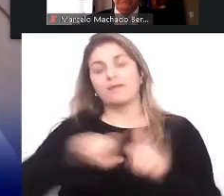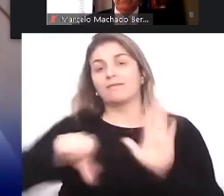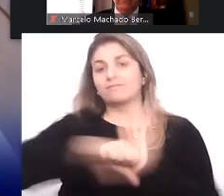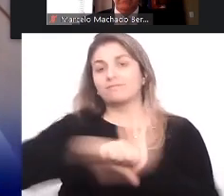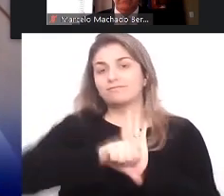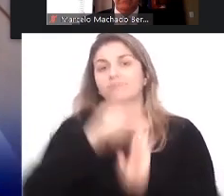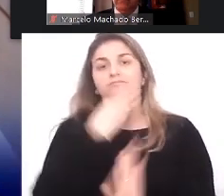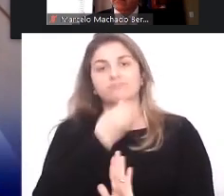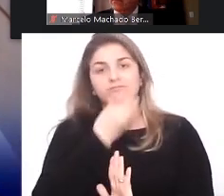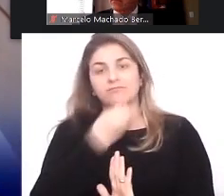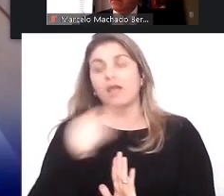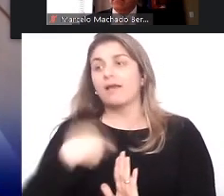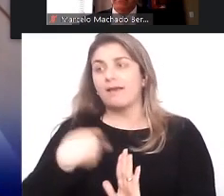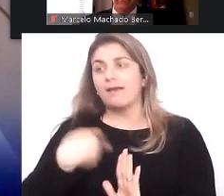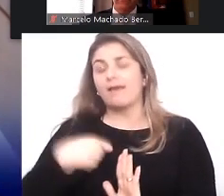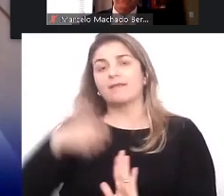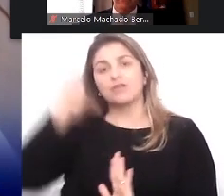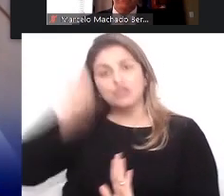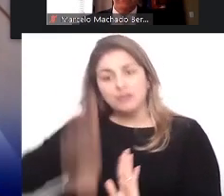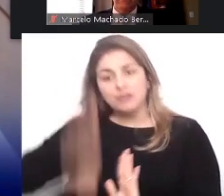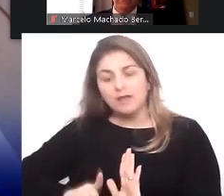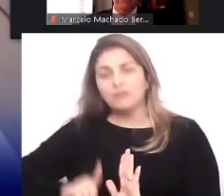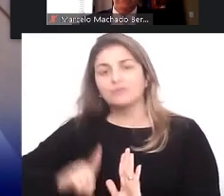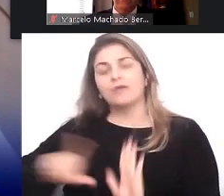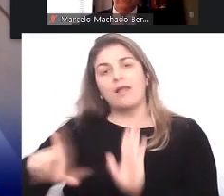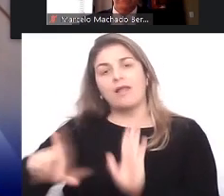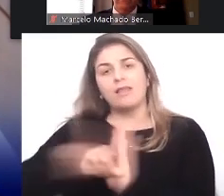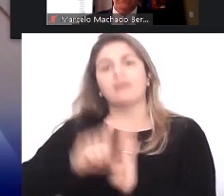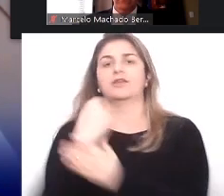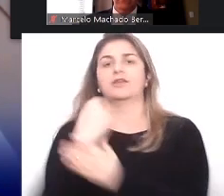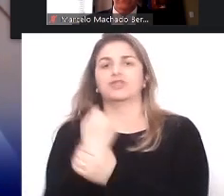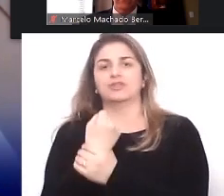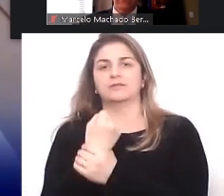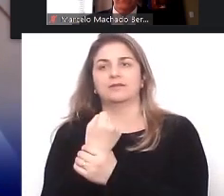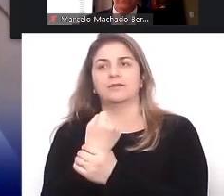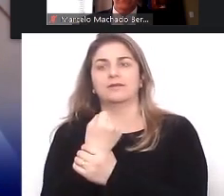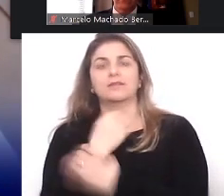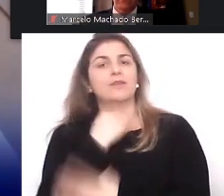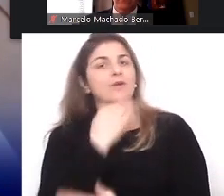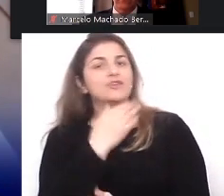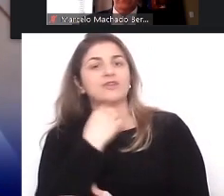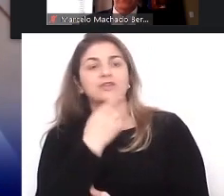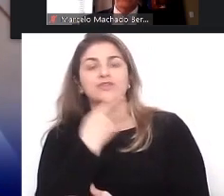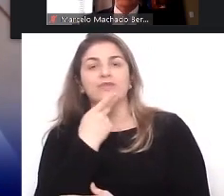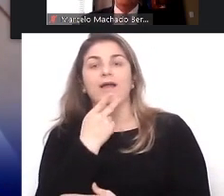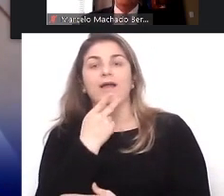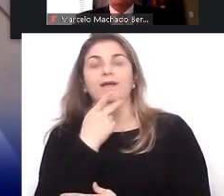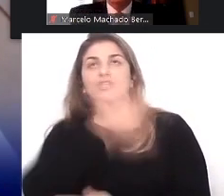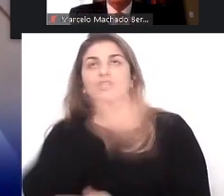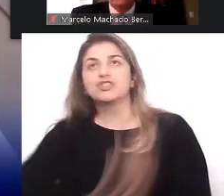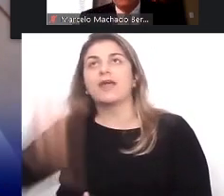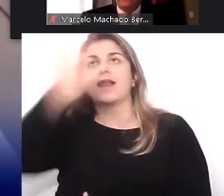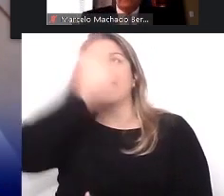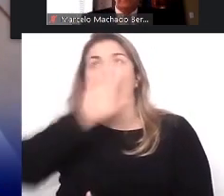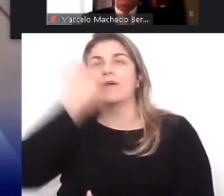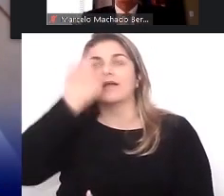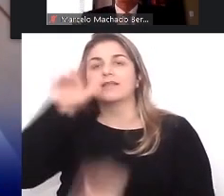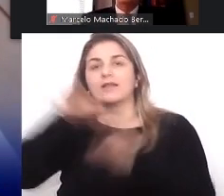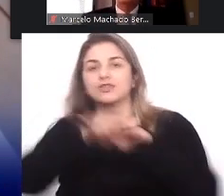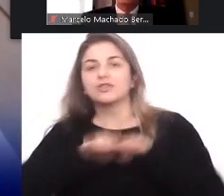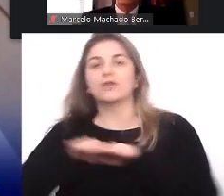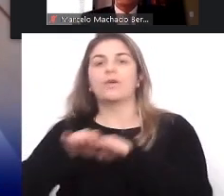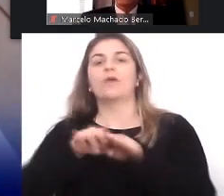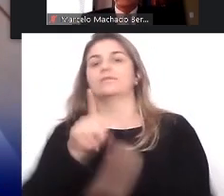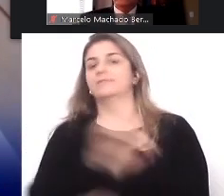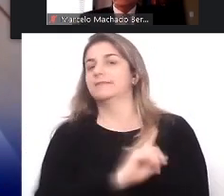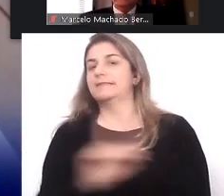não chega lá. E aí você vai matar a defesa? Não. Não podemos fazer isso. Então, assim, eu queria encerrar essa